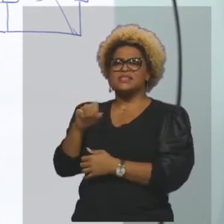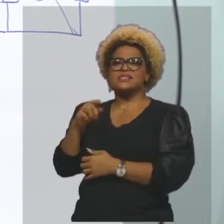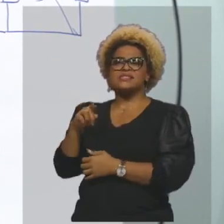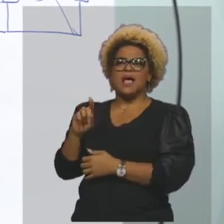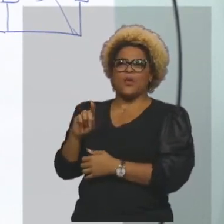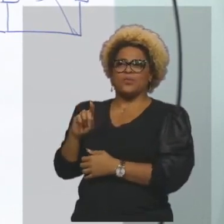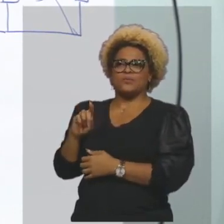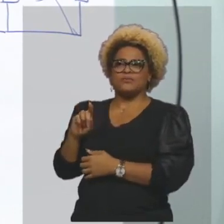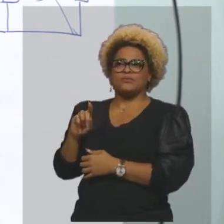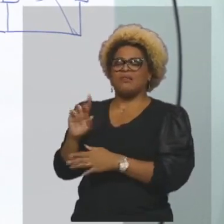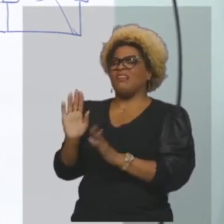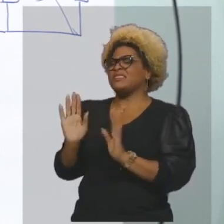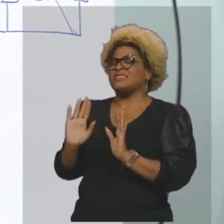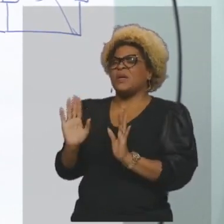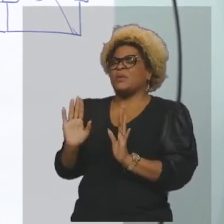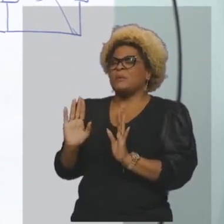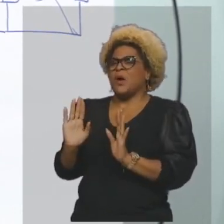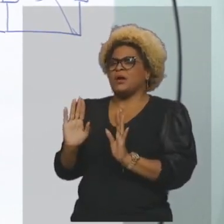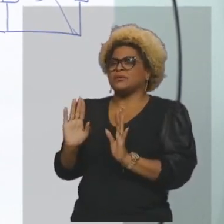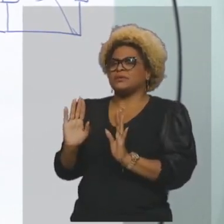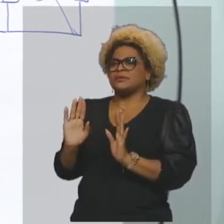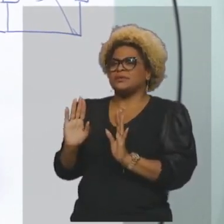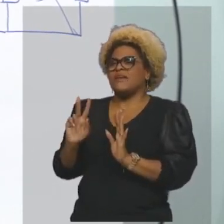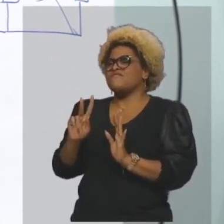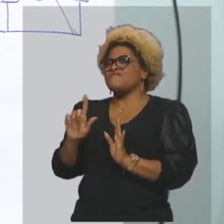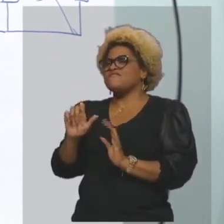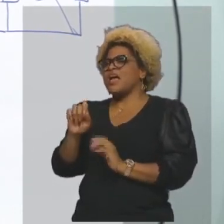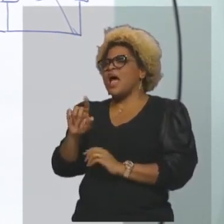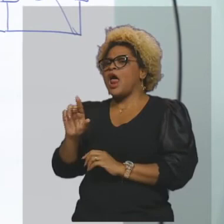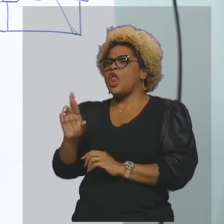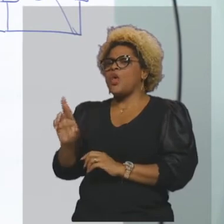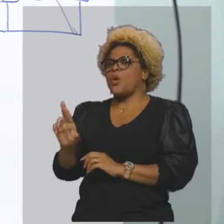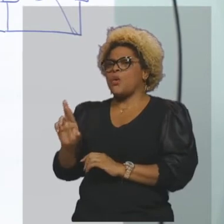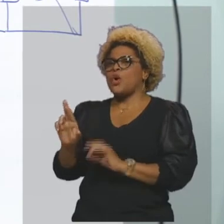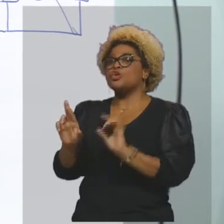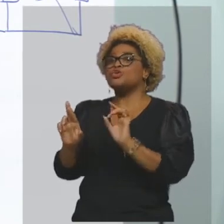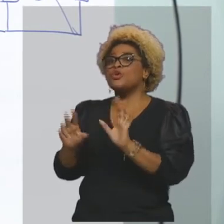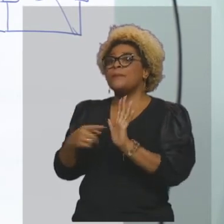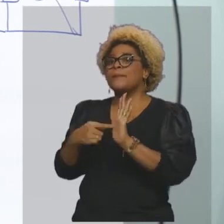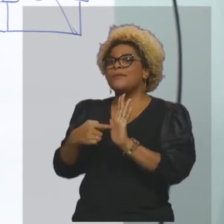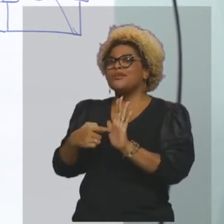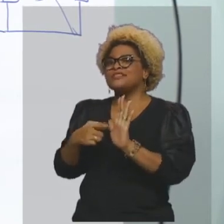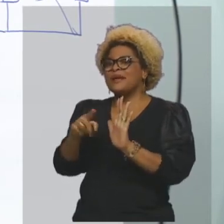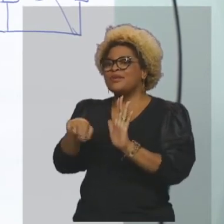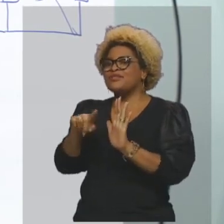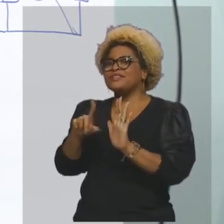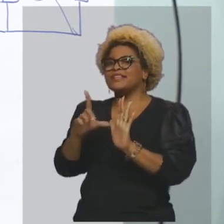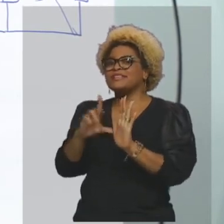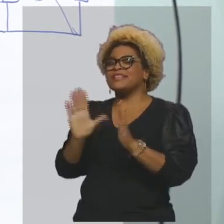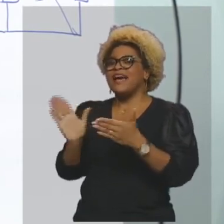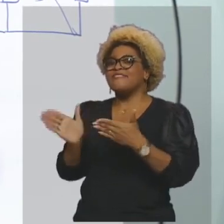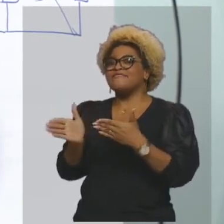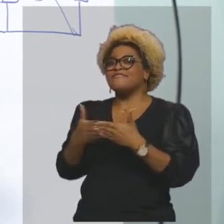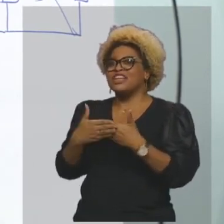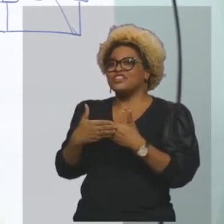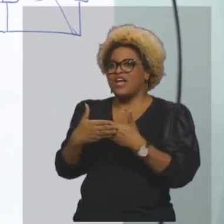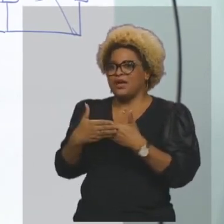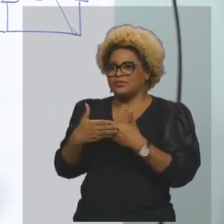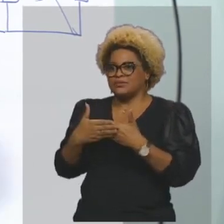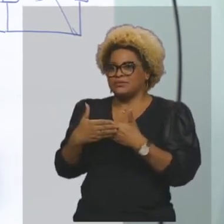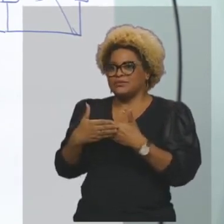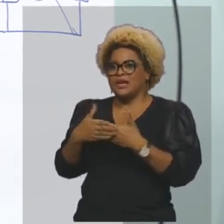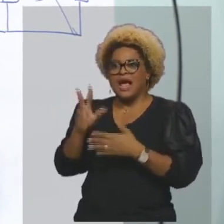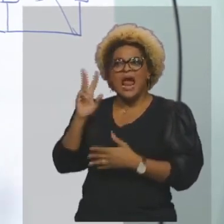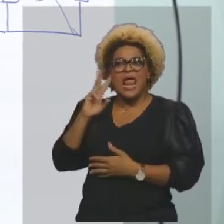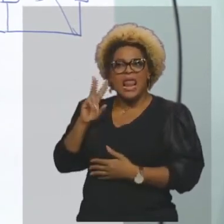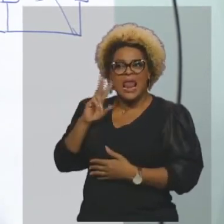importa o valor dessa tensão aqui agora, tá bom? Eu só coloquei ela para ilustrar que o circuito está fechado. Para que vocês lembrem que corrente elétrica